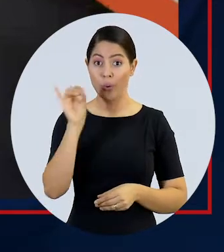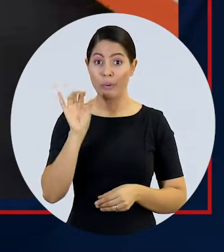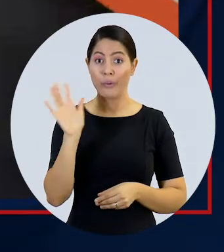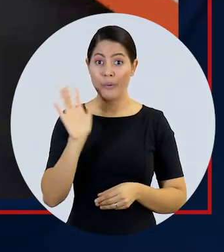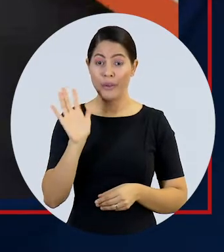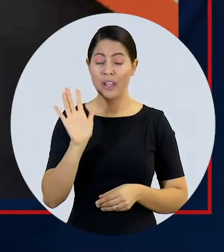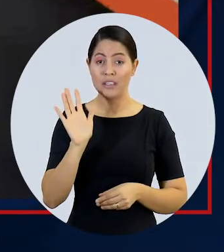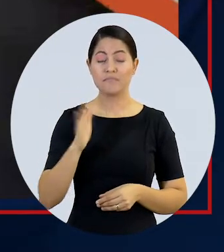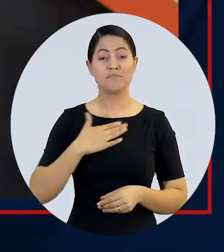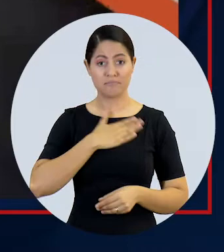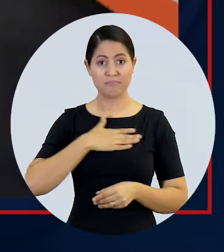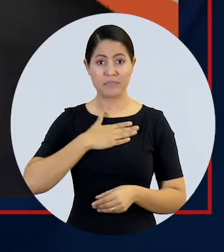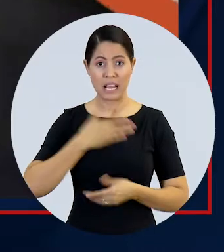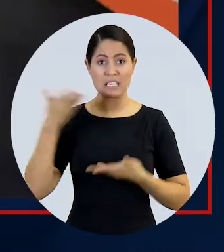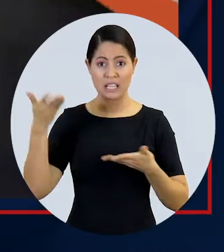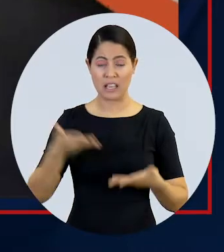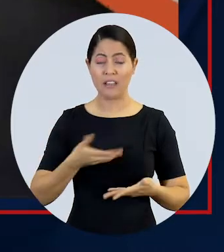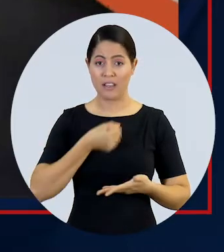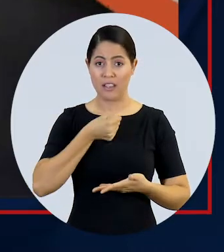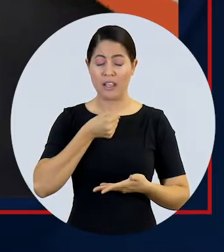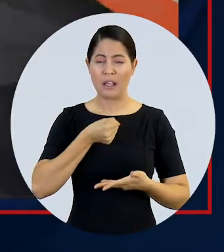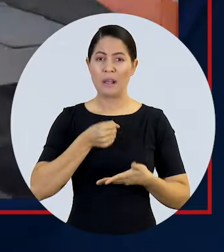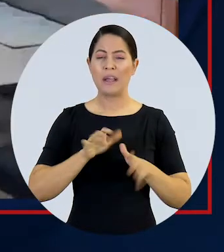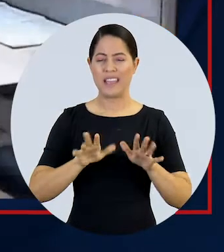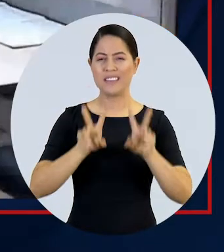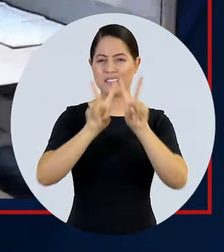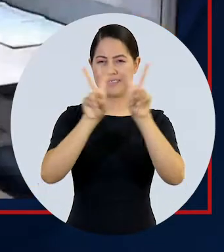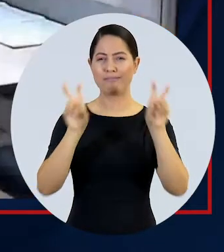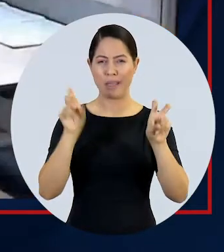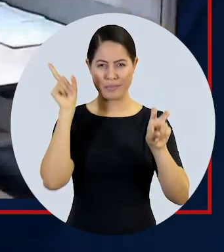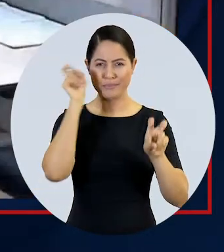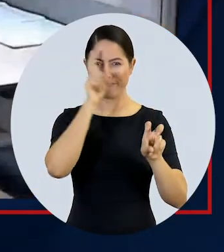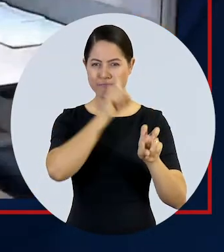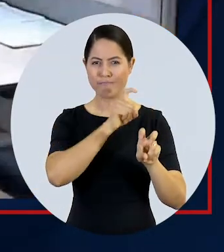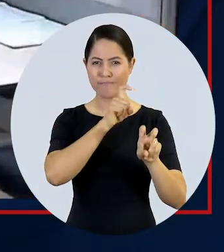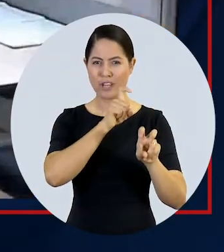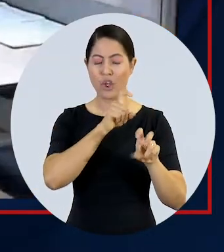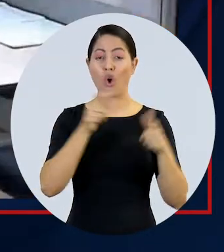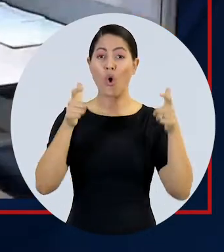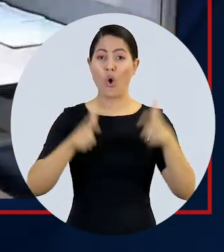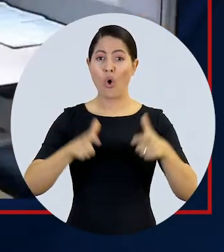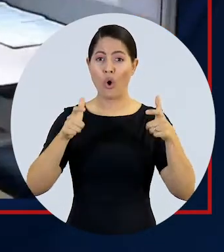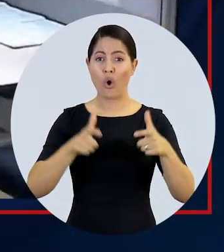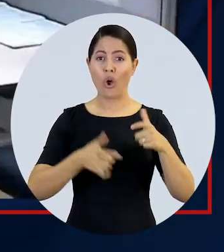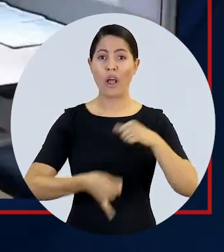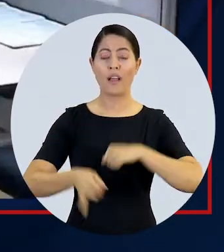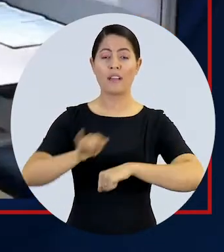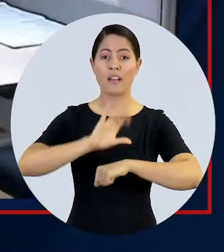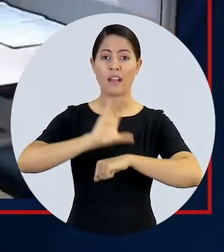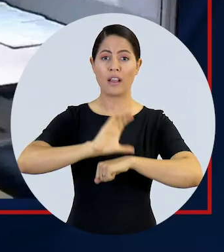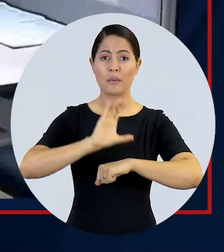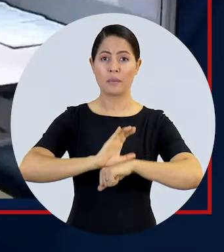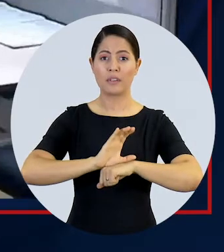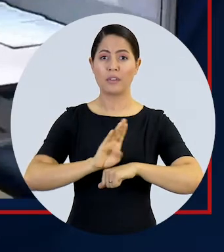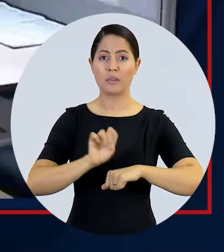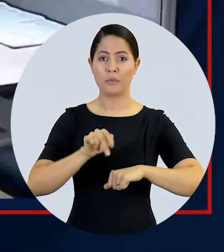Oi, Barreto, um prazer enorme estar aqui com vocês. É um tema bem difícil, né? Esse jogo foi disputado em Sófia, na capital da Bulgária, ontem à